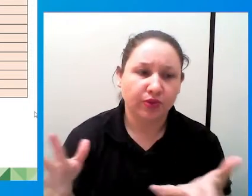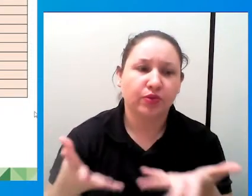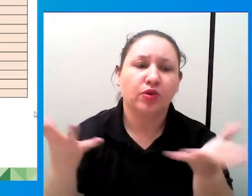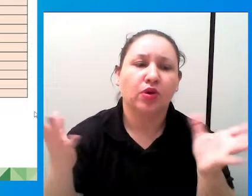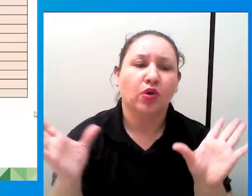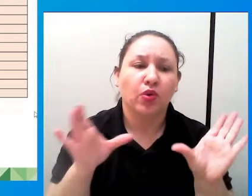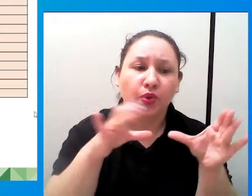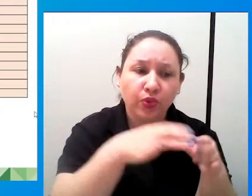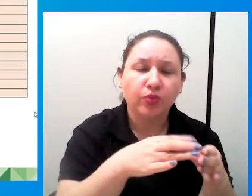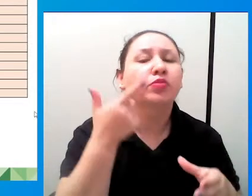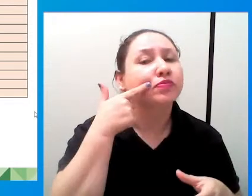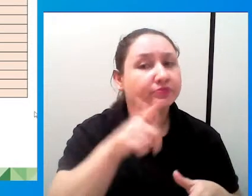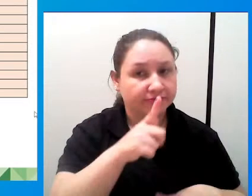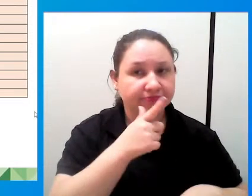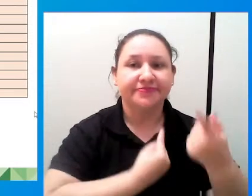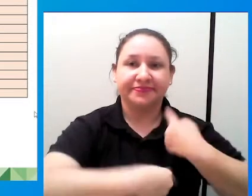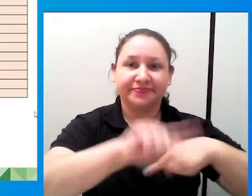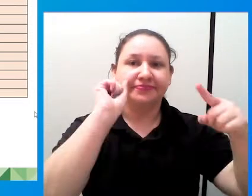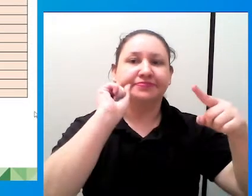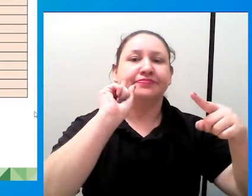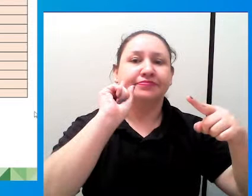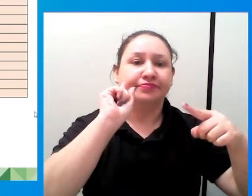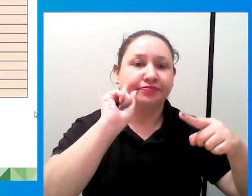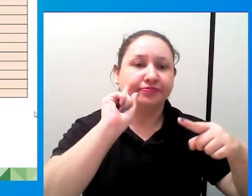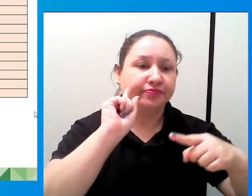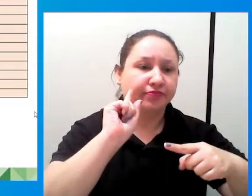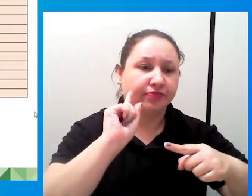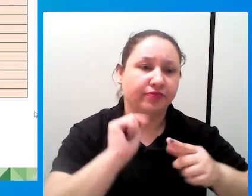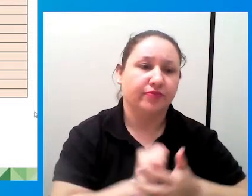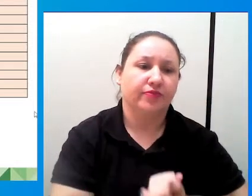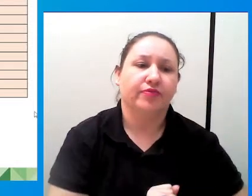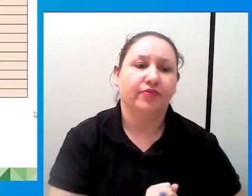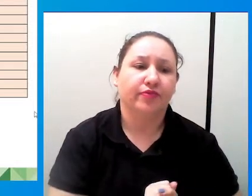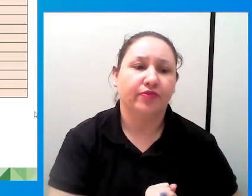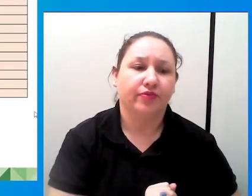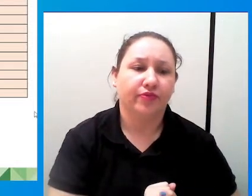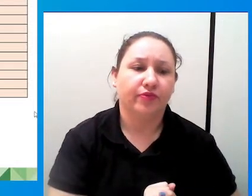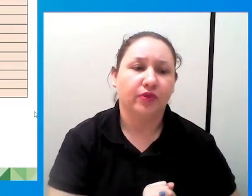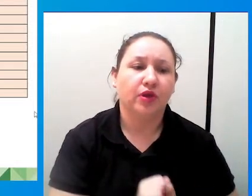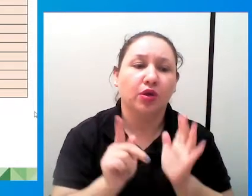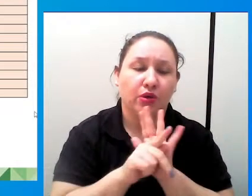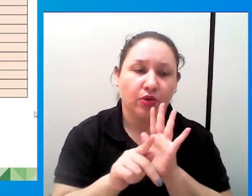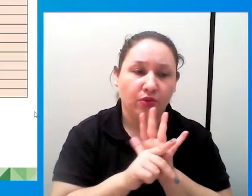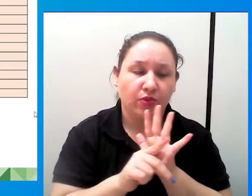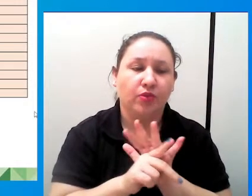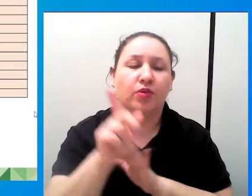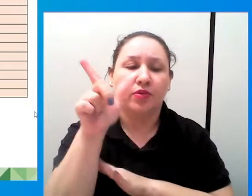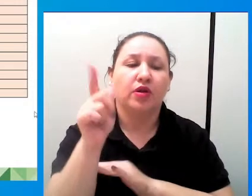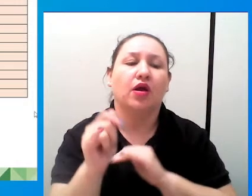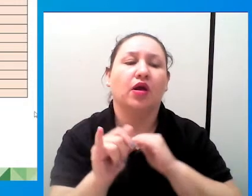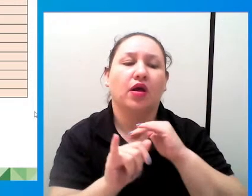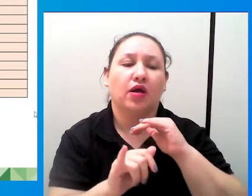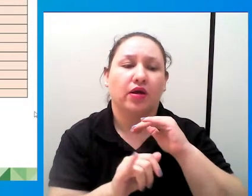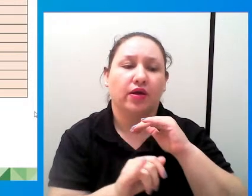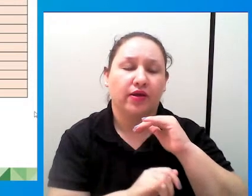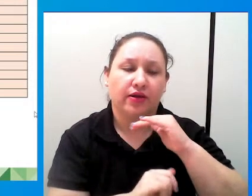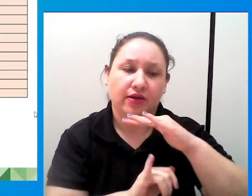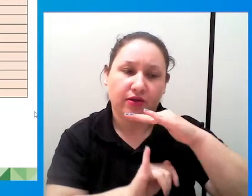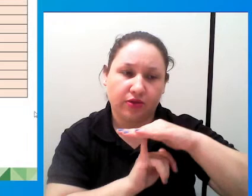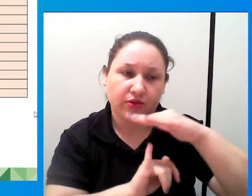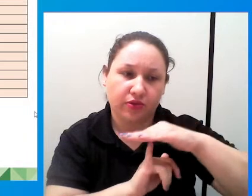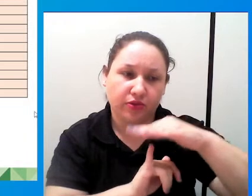o sucesso dessa atualização se deu muito, sim, em relação à Pró-Reitoria de Ensino. E aqui eu trago a lista para